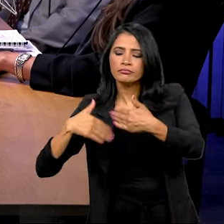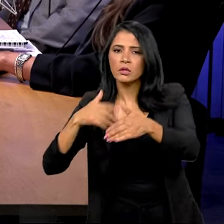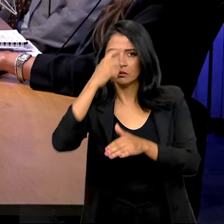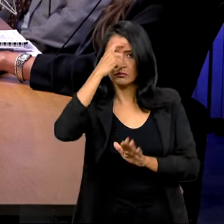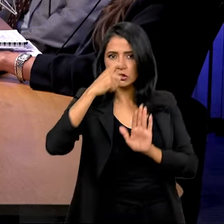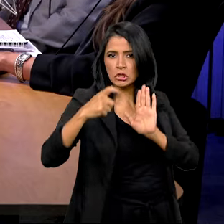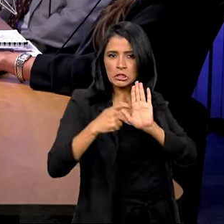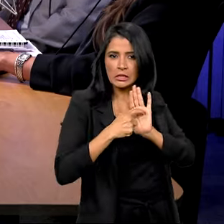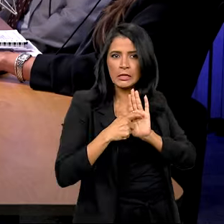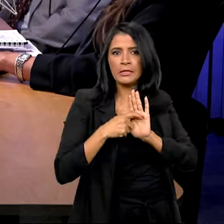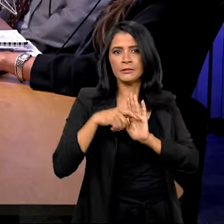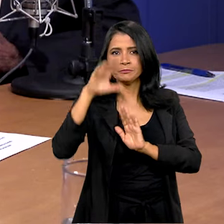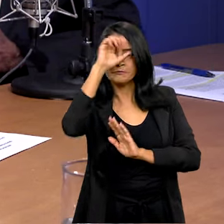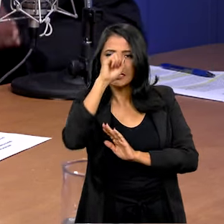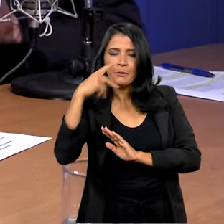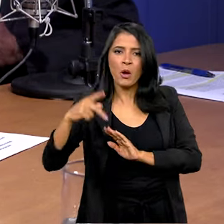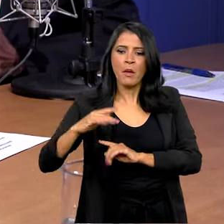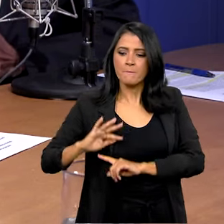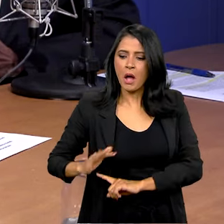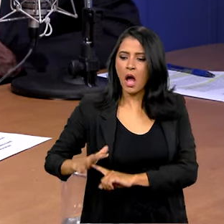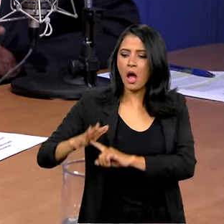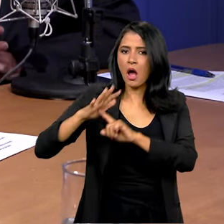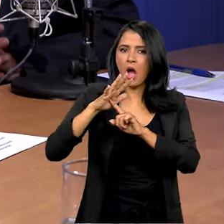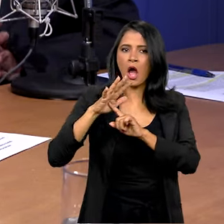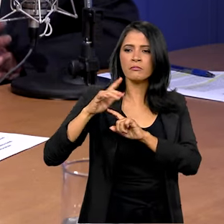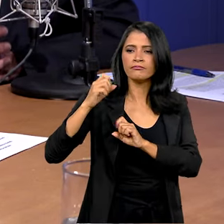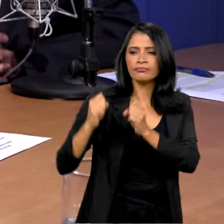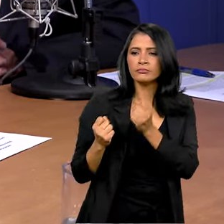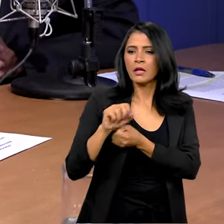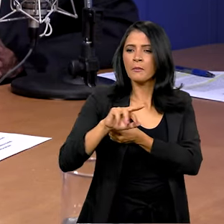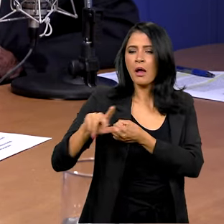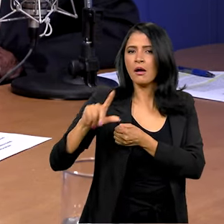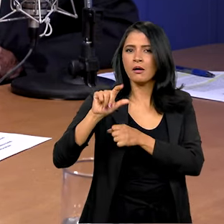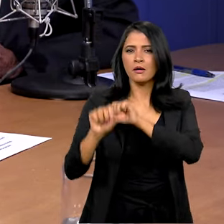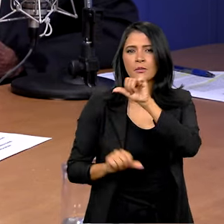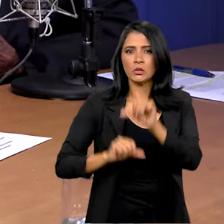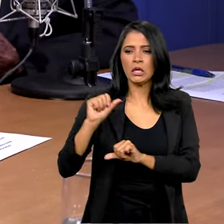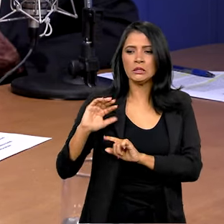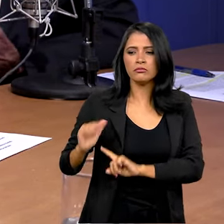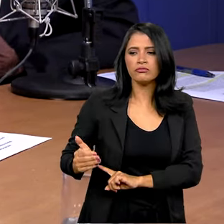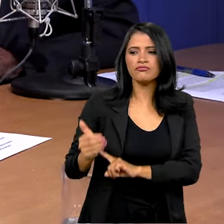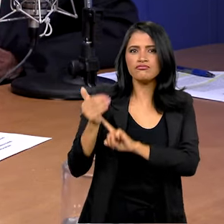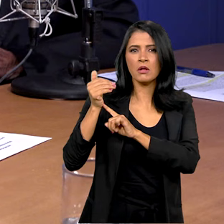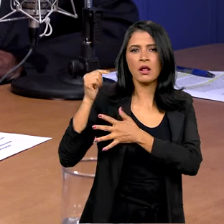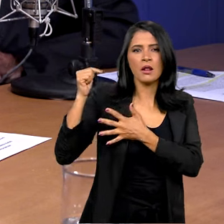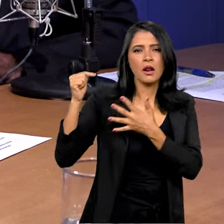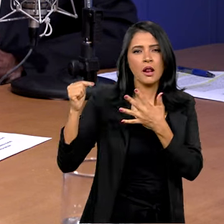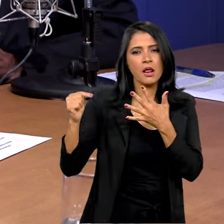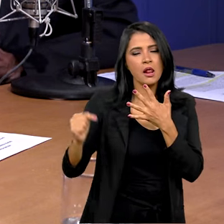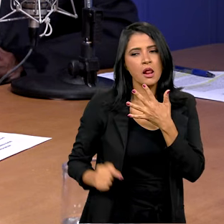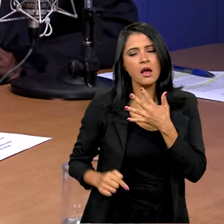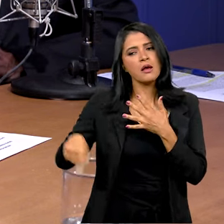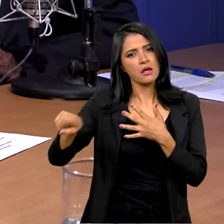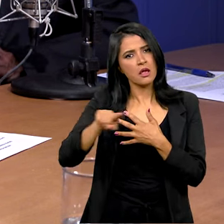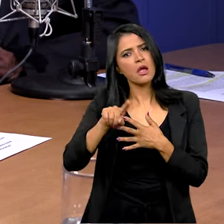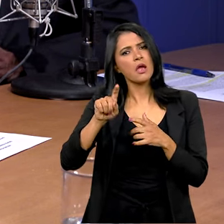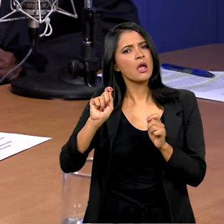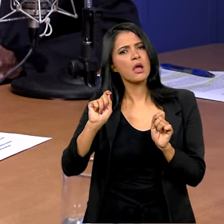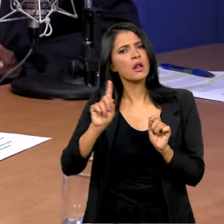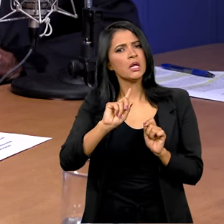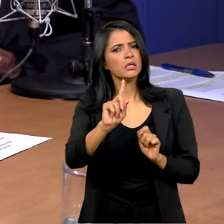aprendizado de máquina com as mudanças advindas eh com essas mudanças todas que